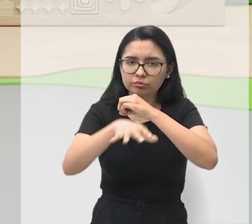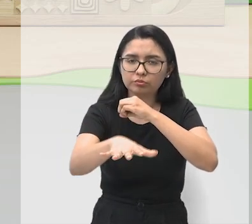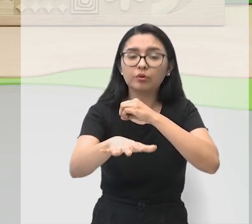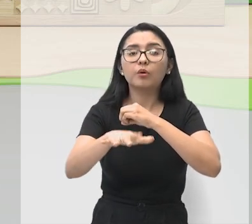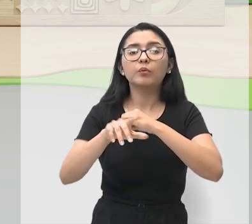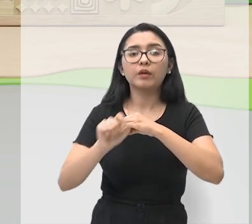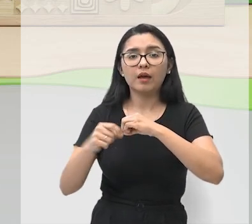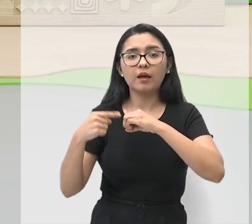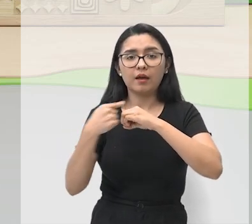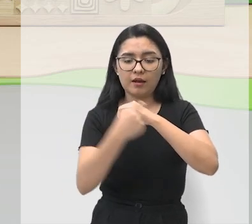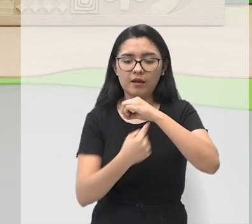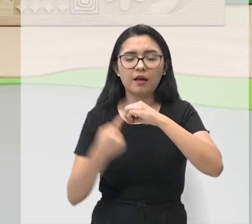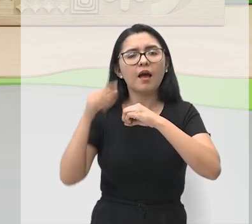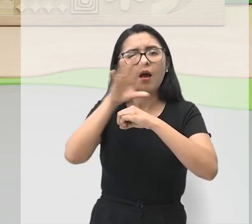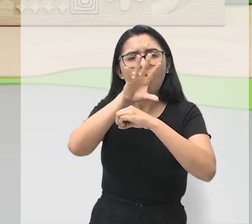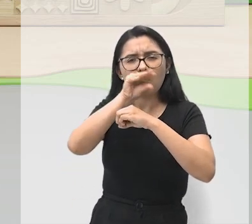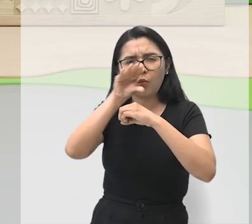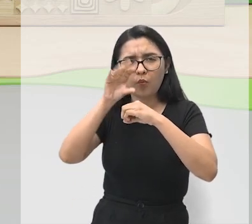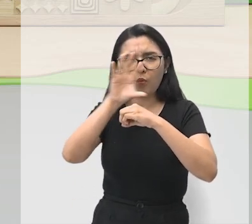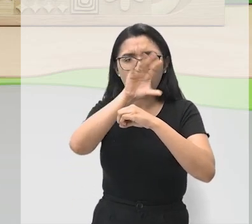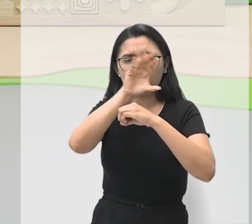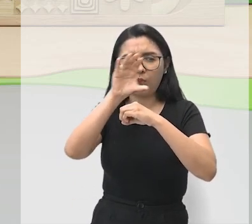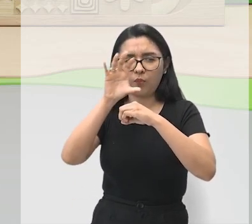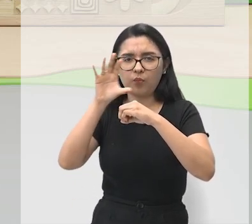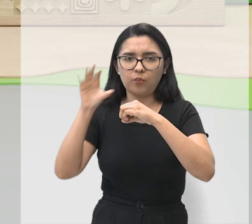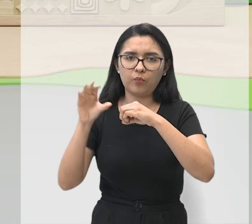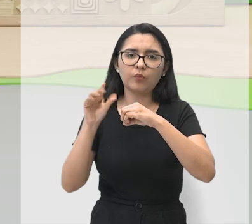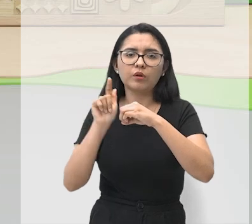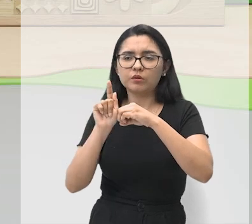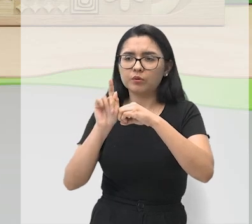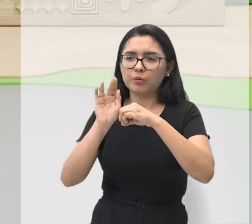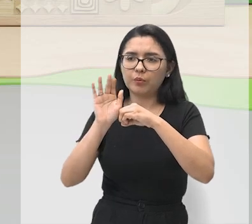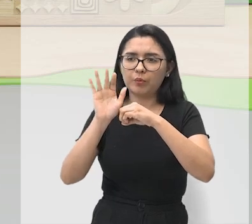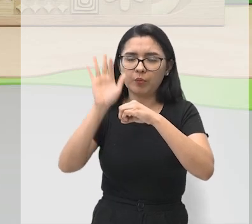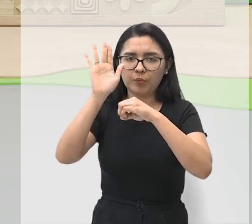seria o quê? Essa nuvem de poeira e gás